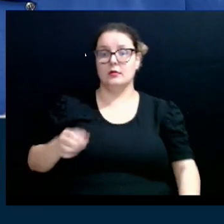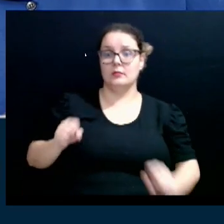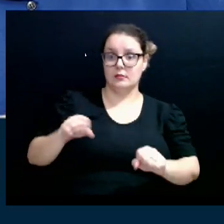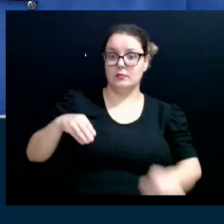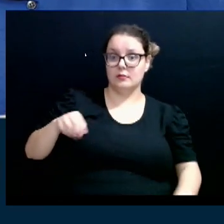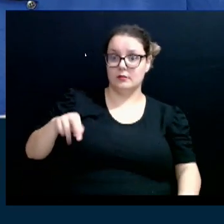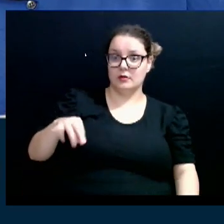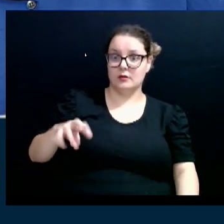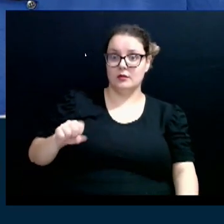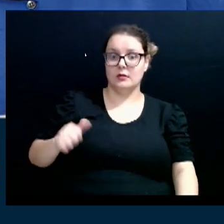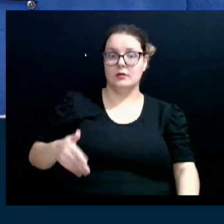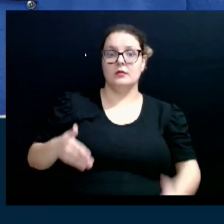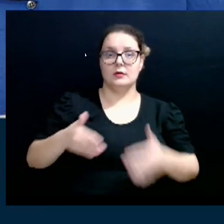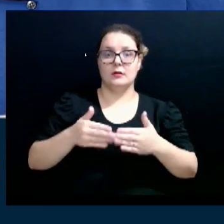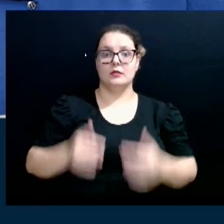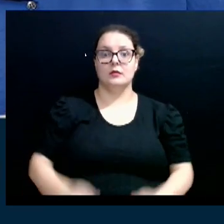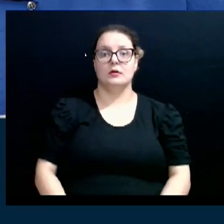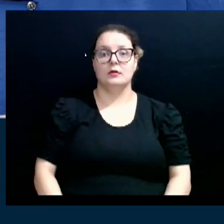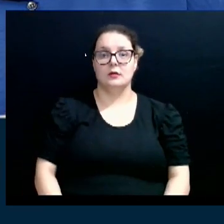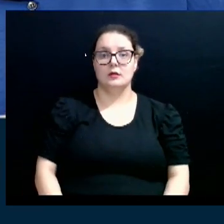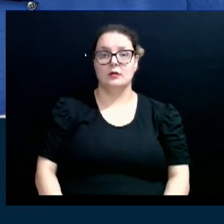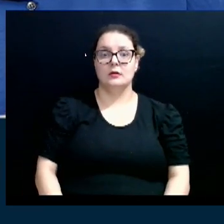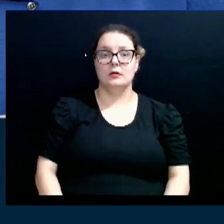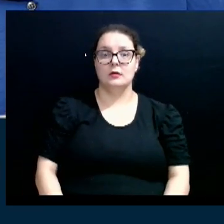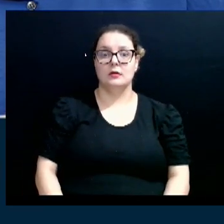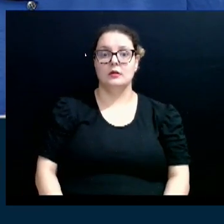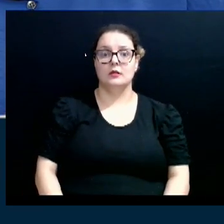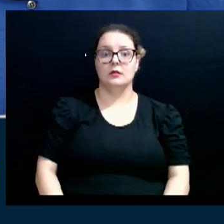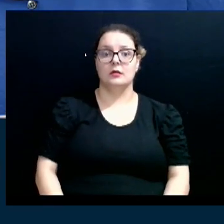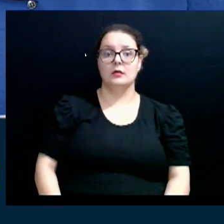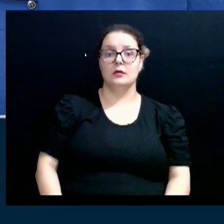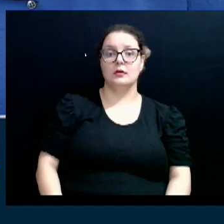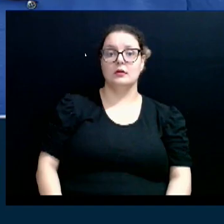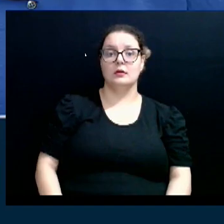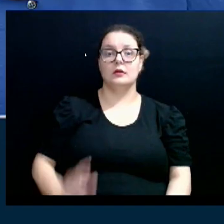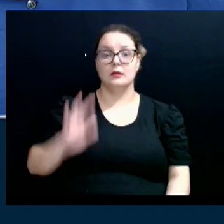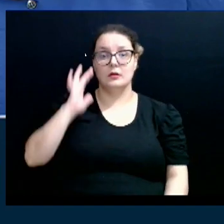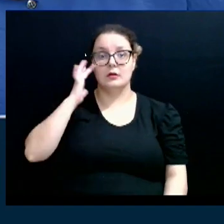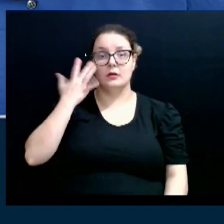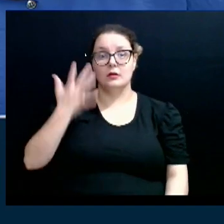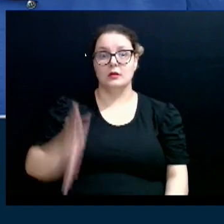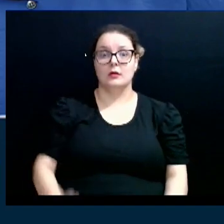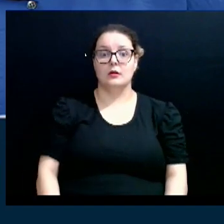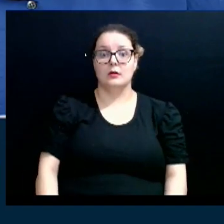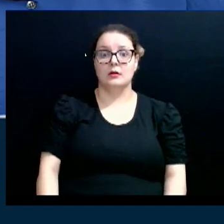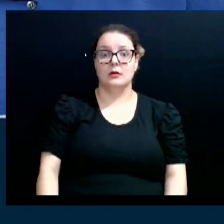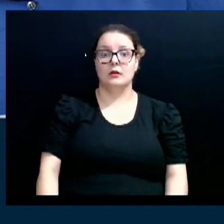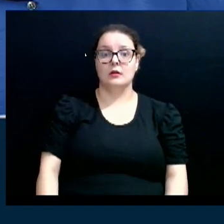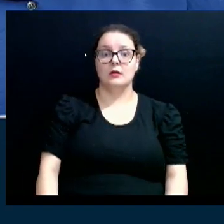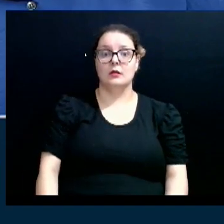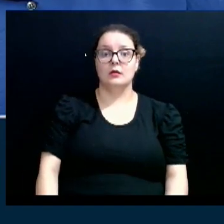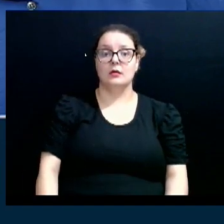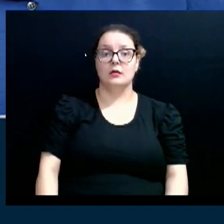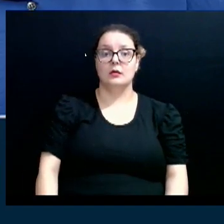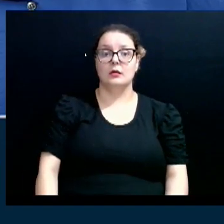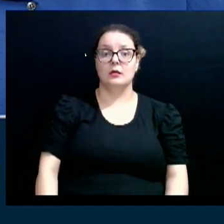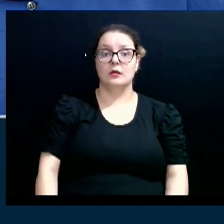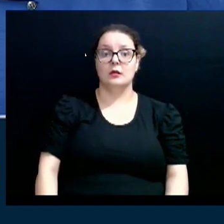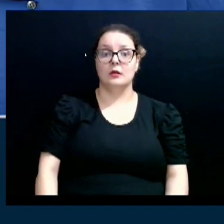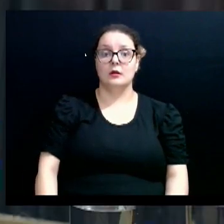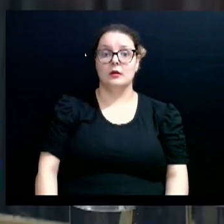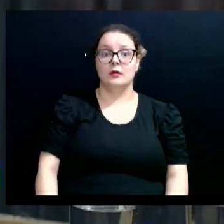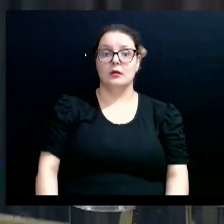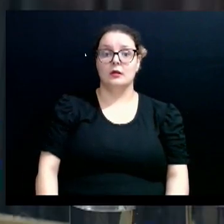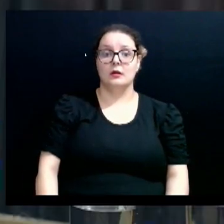favor. Elas também, eu acho que eu acabou Aham. assumindo. Sim. Elas,